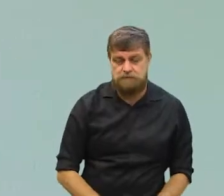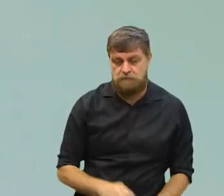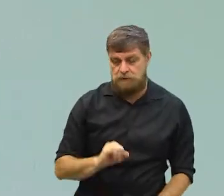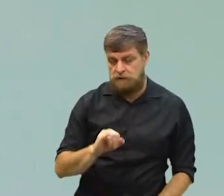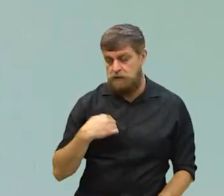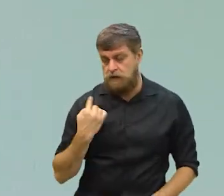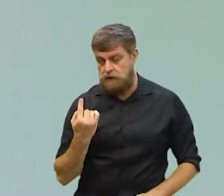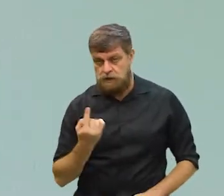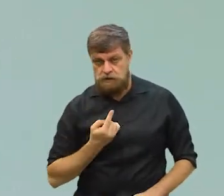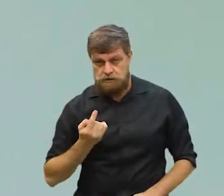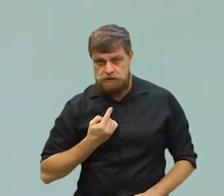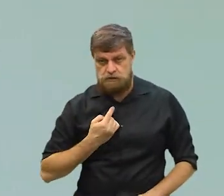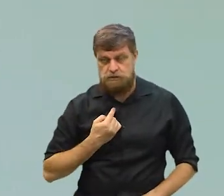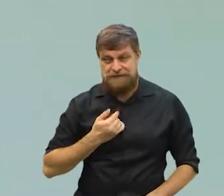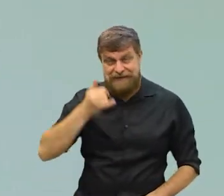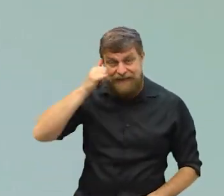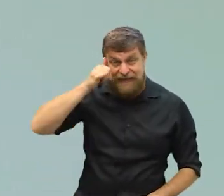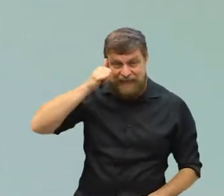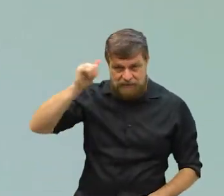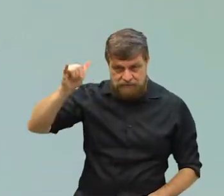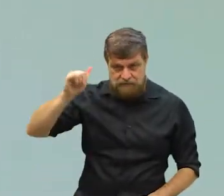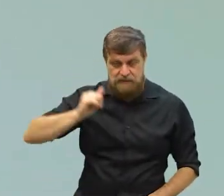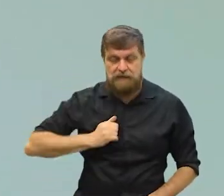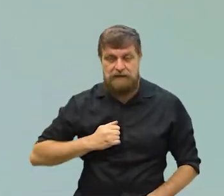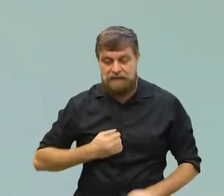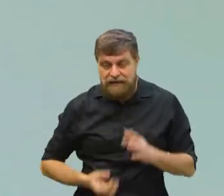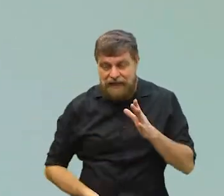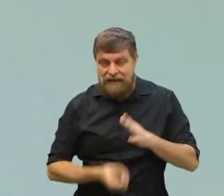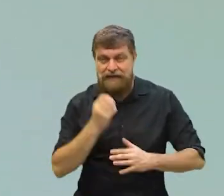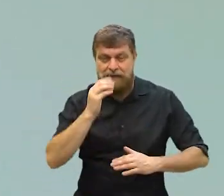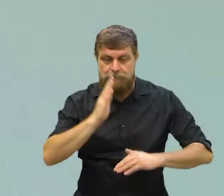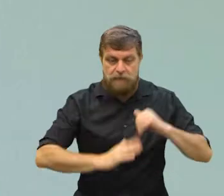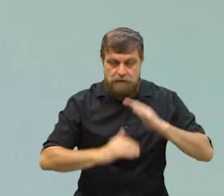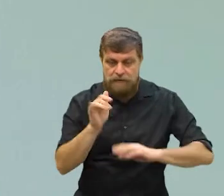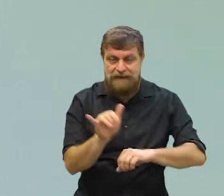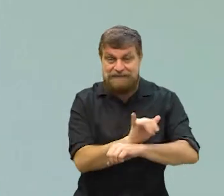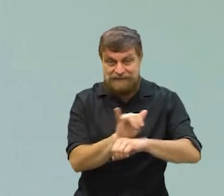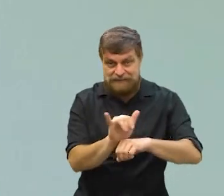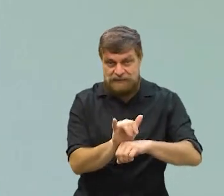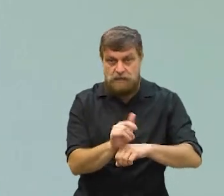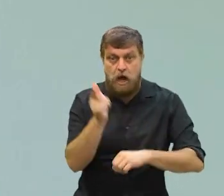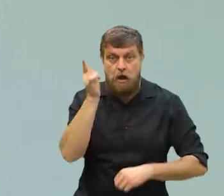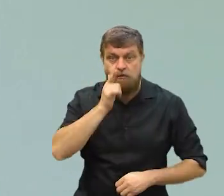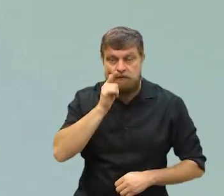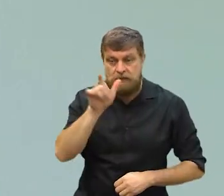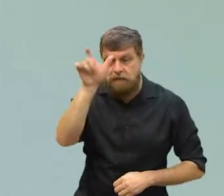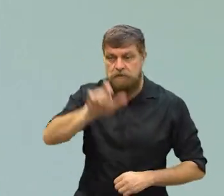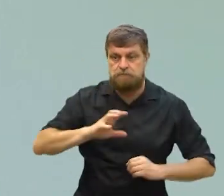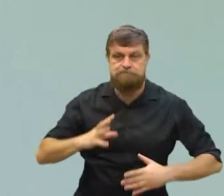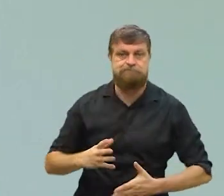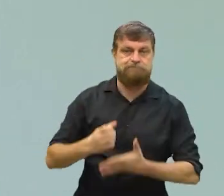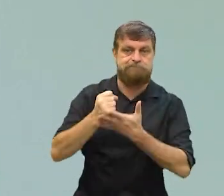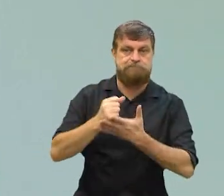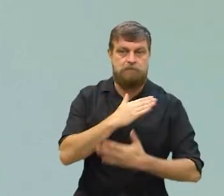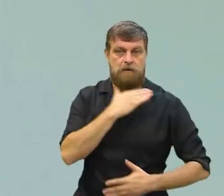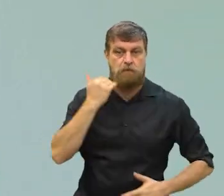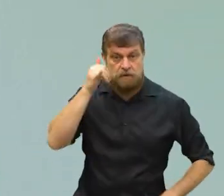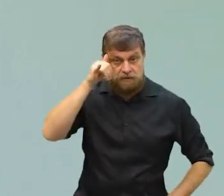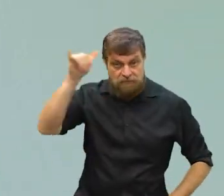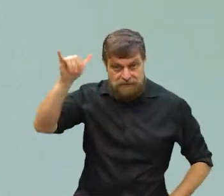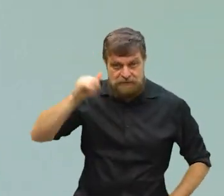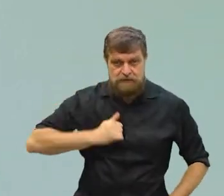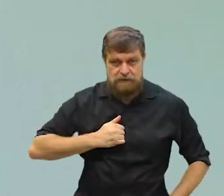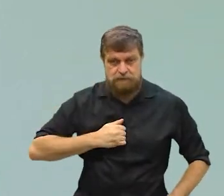sim nós evitarmos com iniciativas como essas novas fortes veremos que